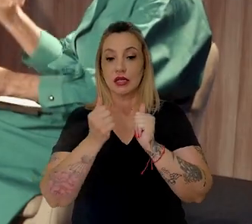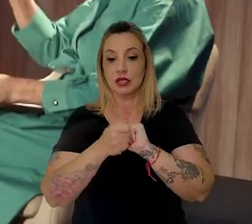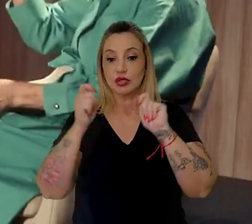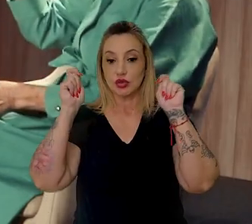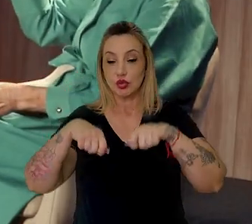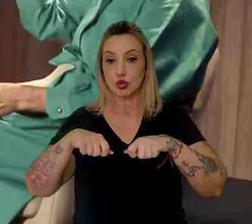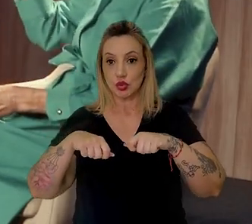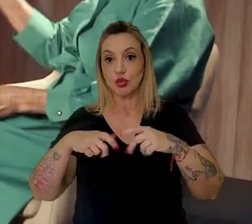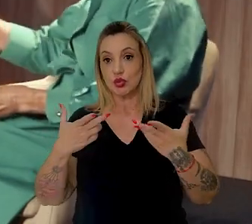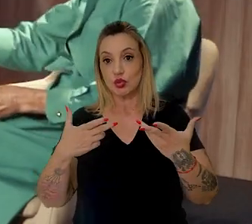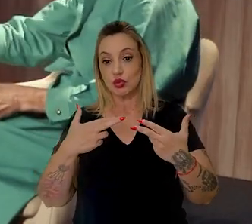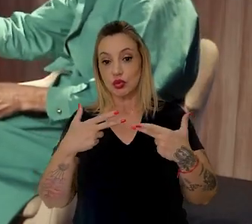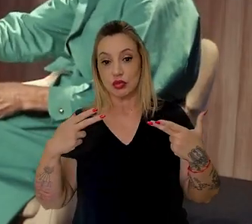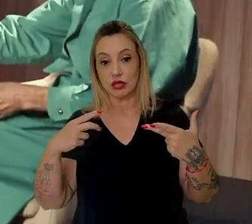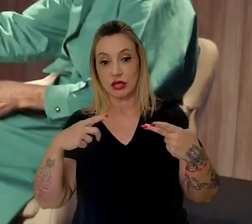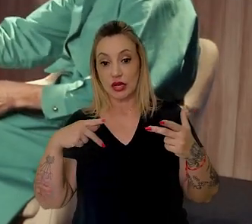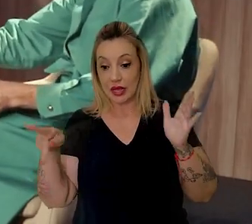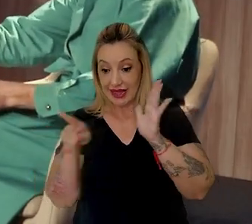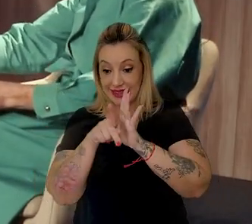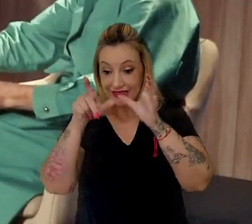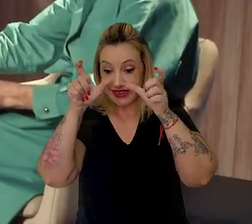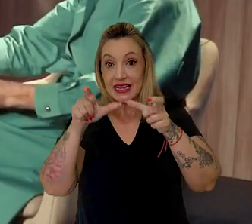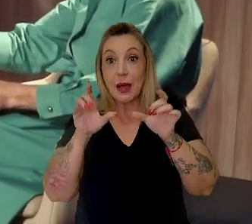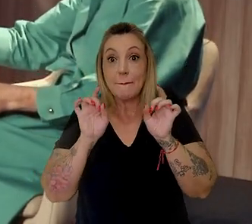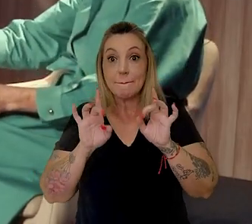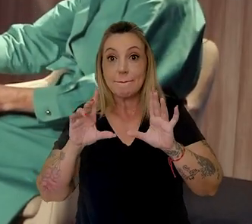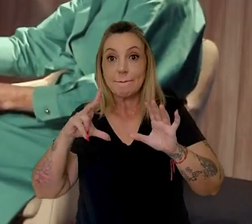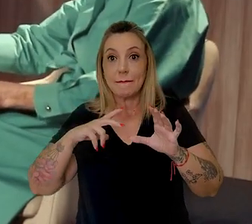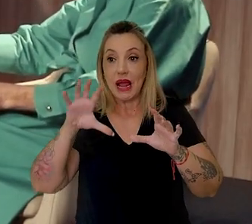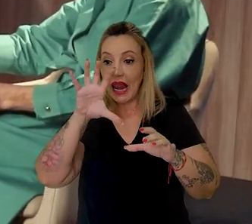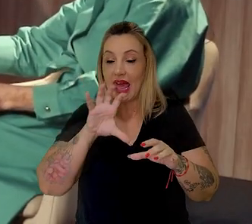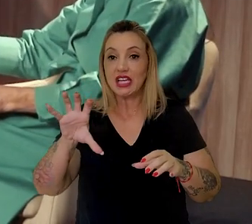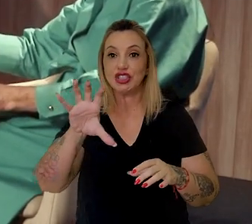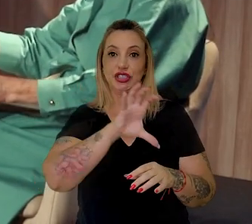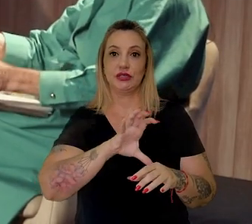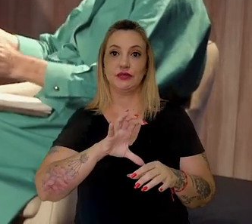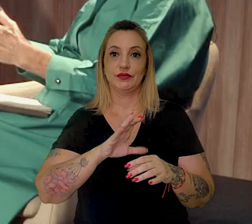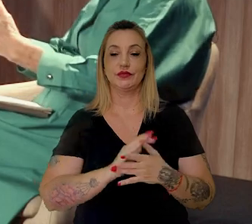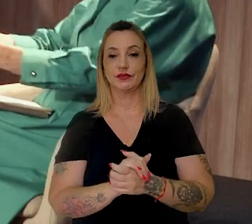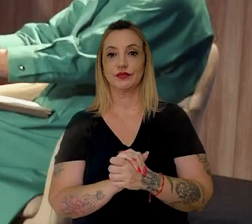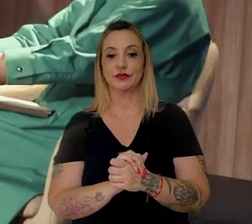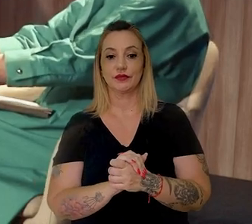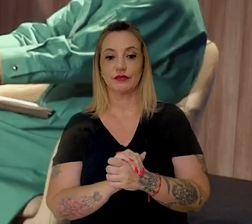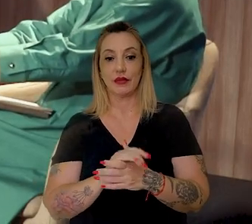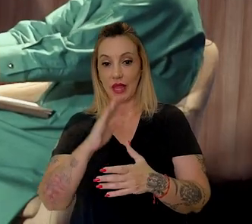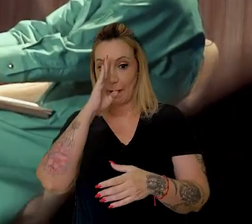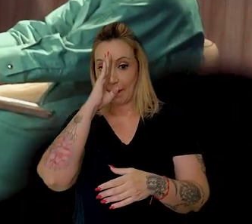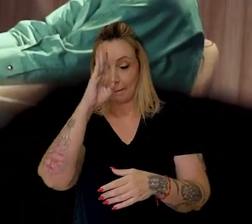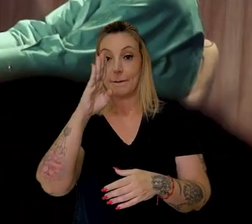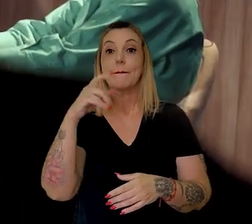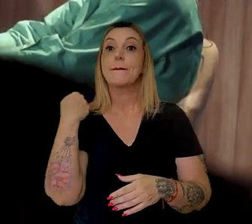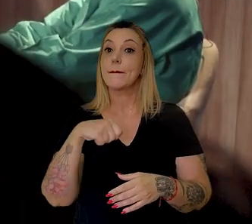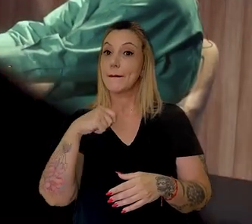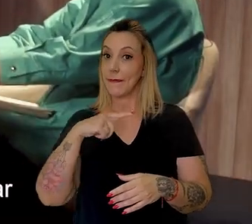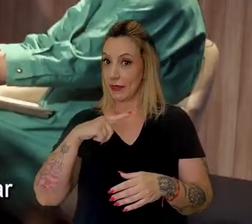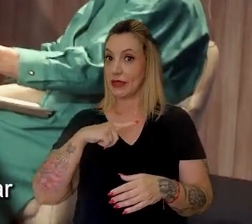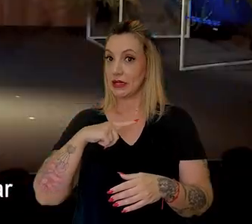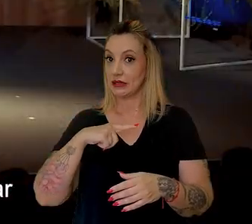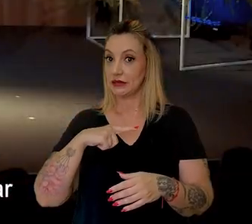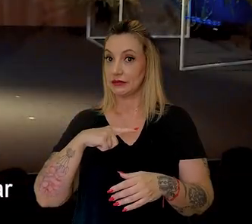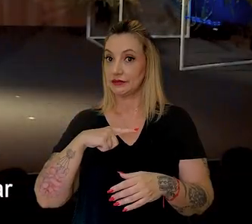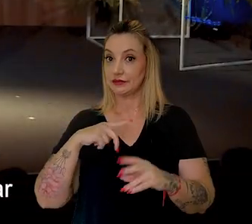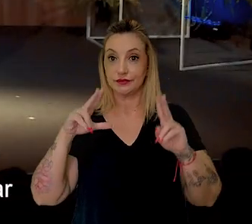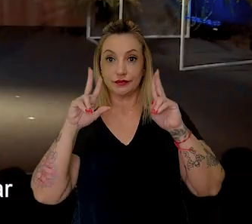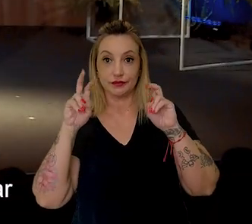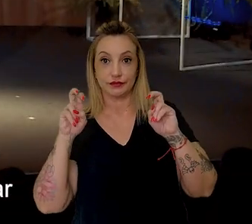condições da daquela particular região região as prioridades que você vai ter em